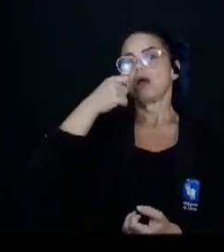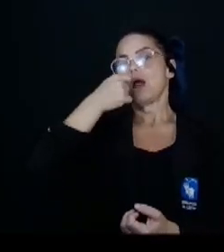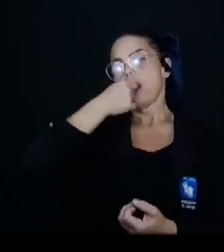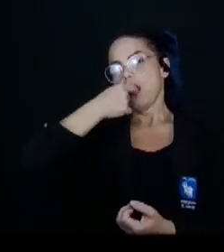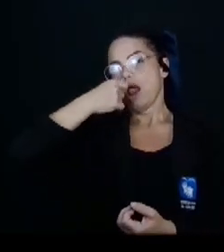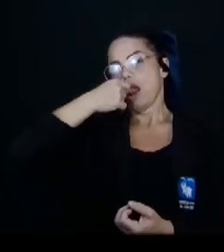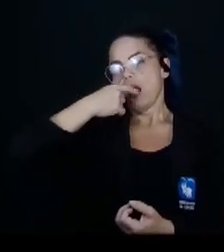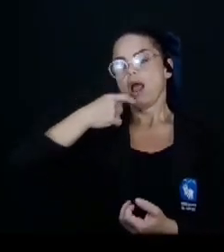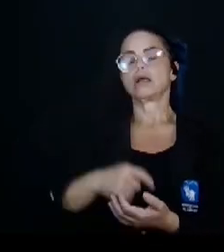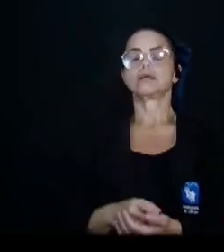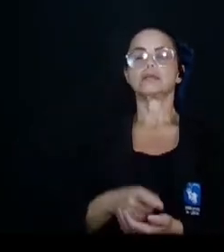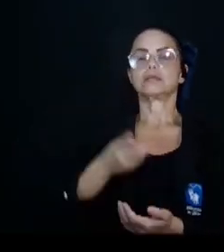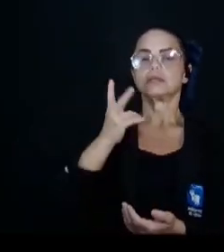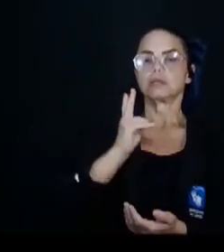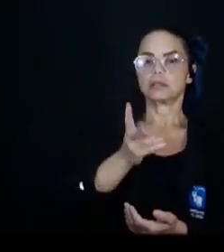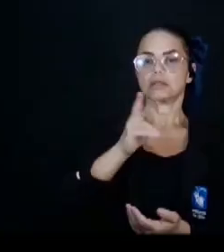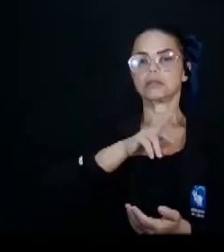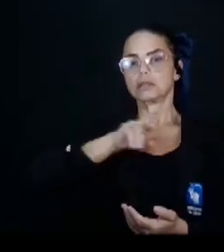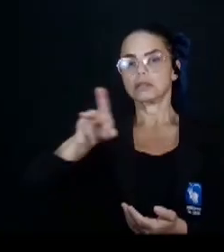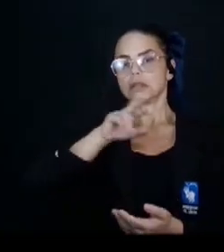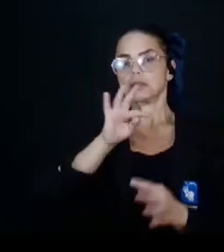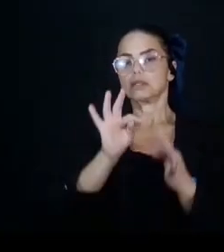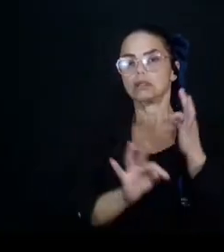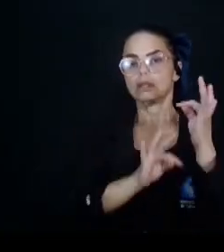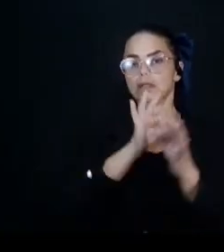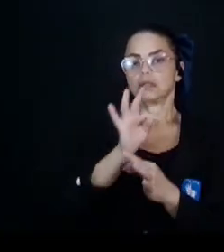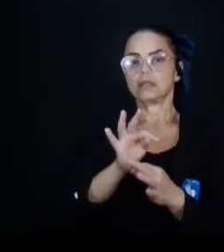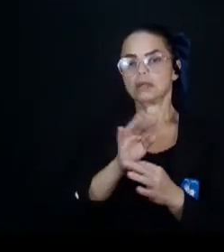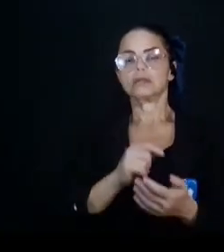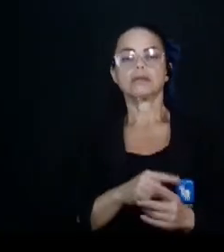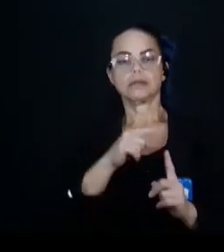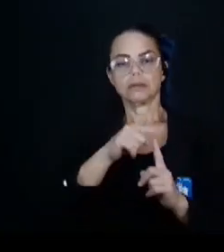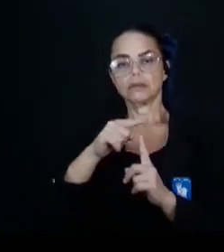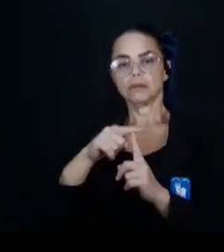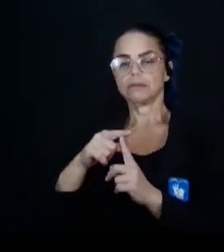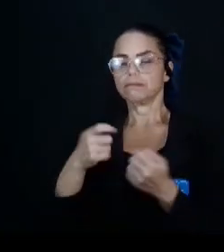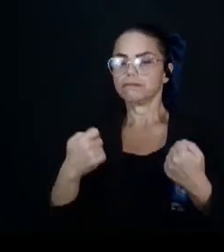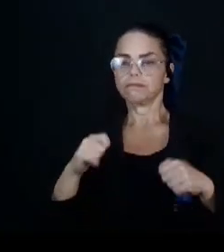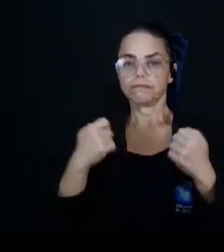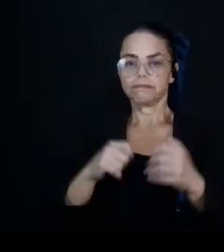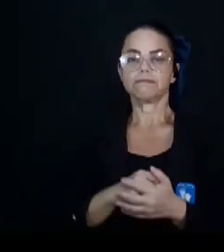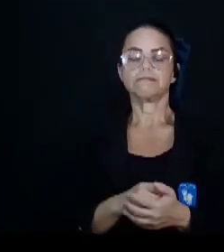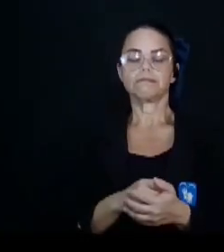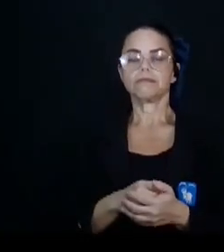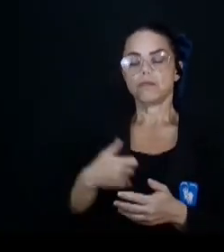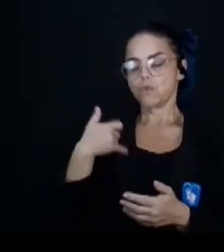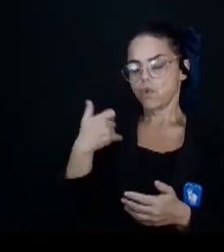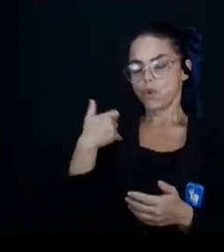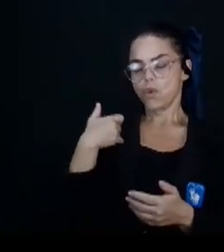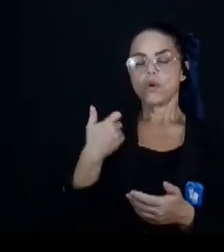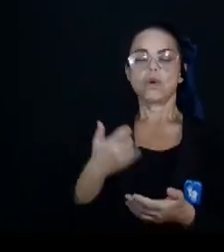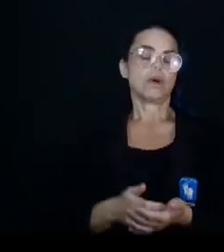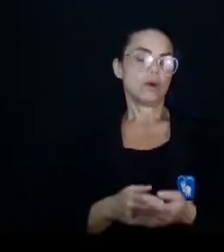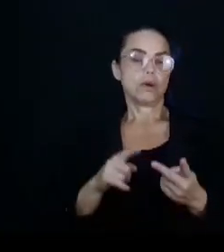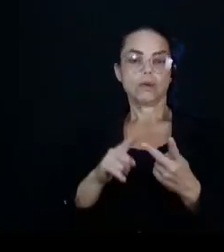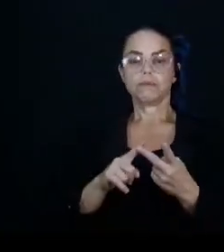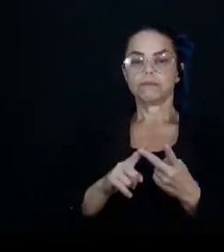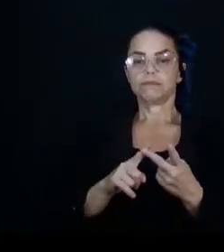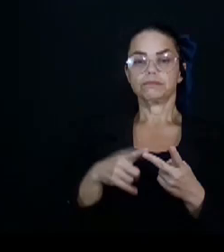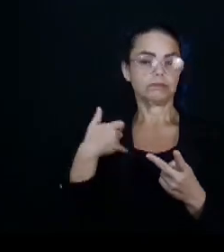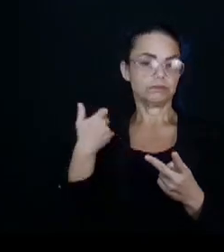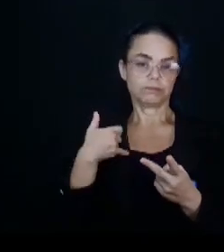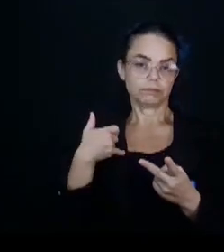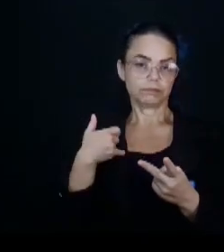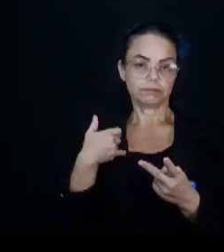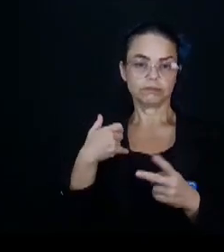essa diferença no tratamento dos subtipos, mas não necessariamente pela idade. Em relação à idade, o que muda é em